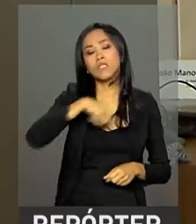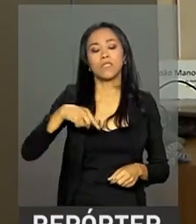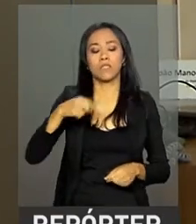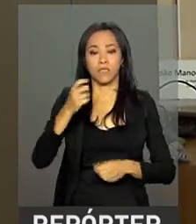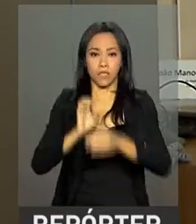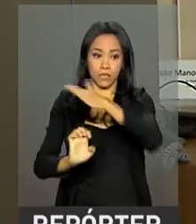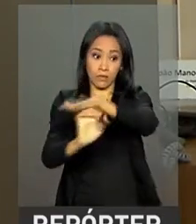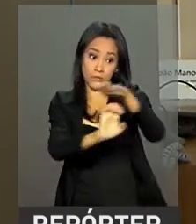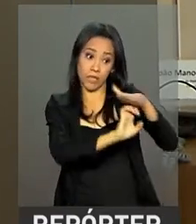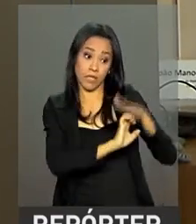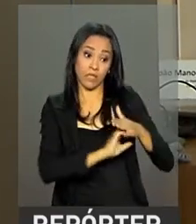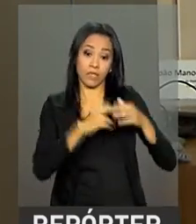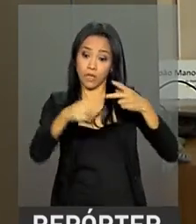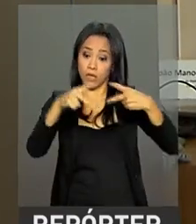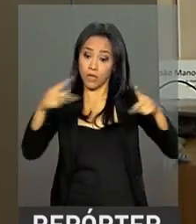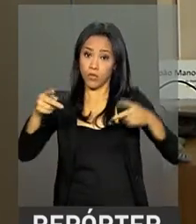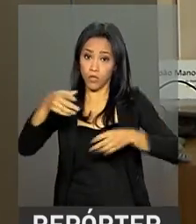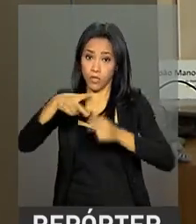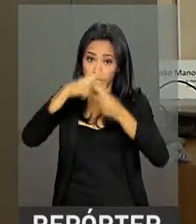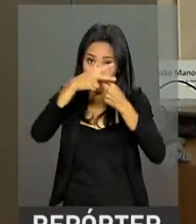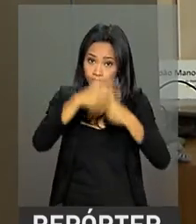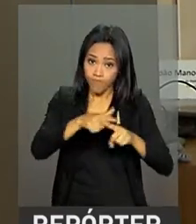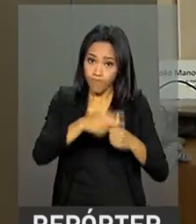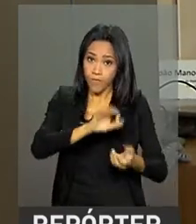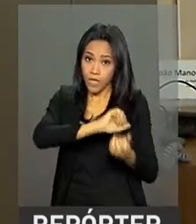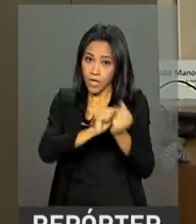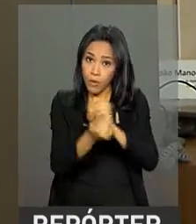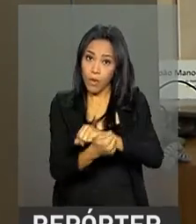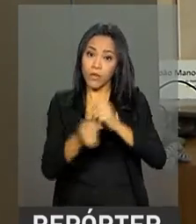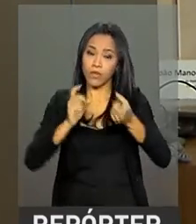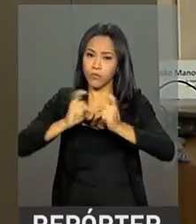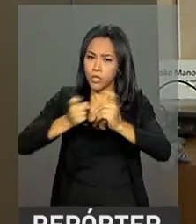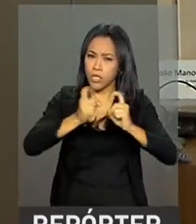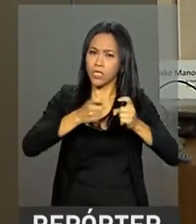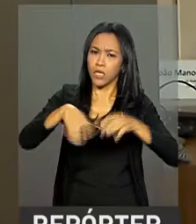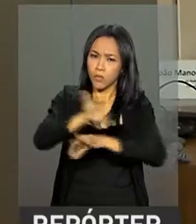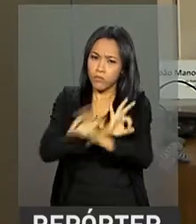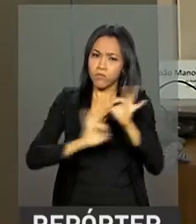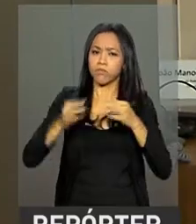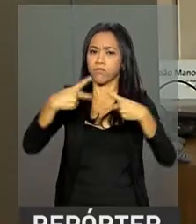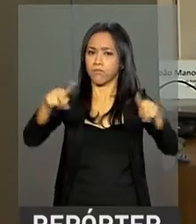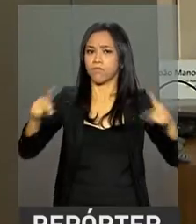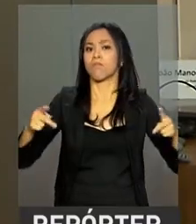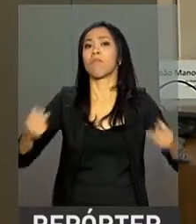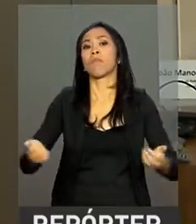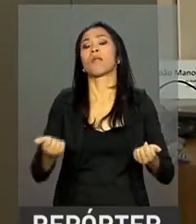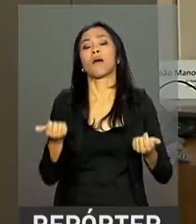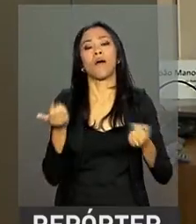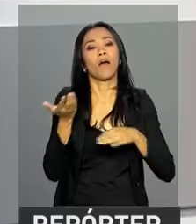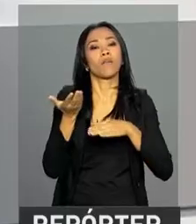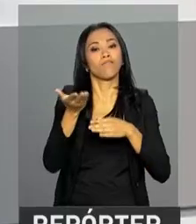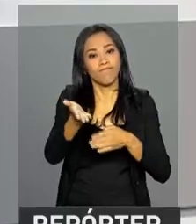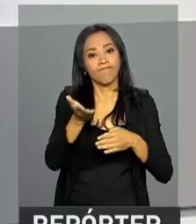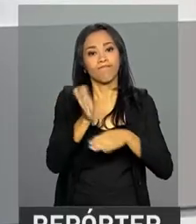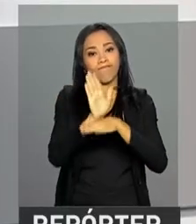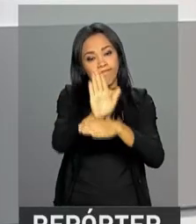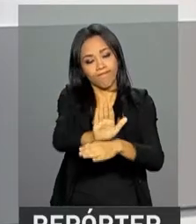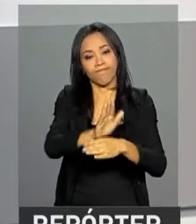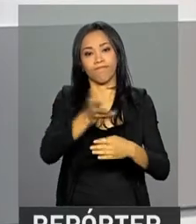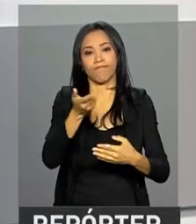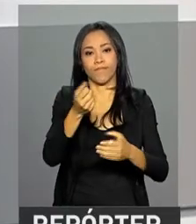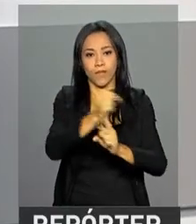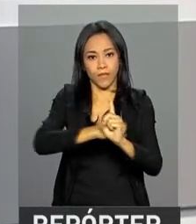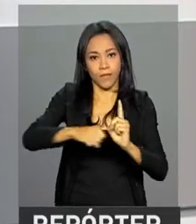reestruturar se reorganizar e gerar mais resultados para elas mesmo e principalmente para quem a sociedade brasileira a